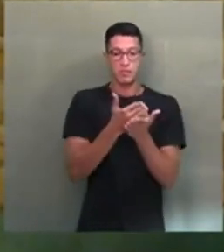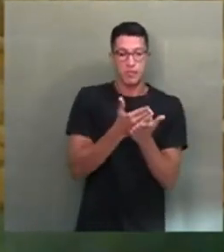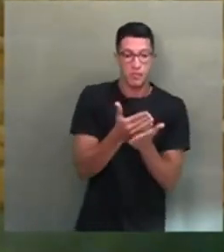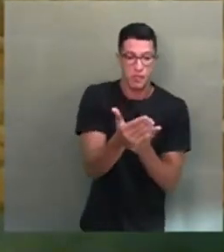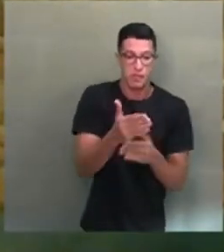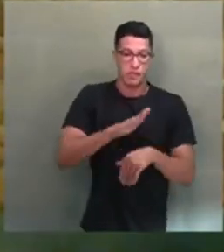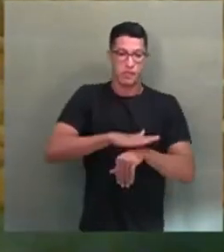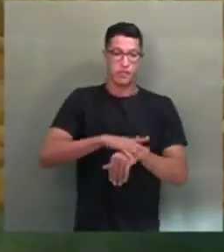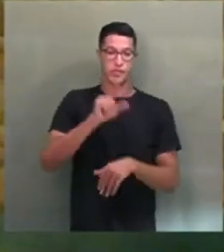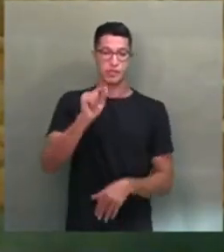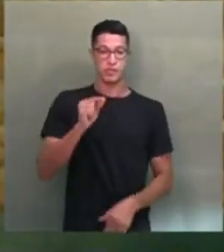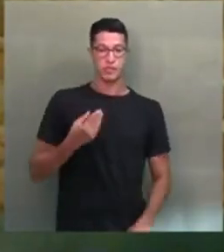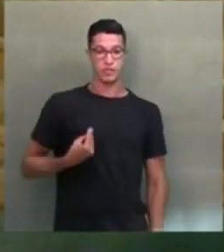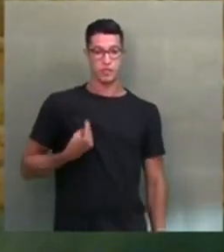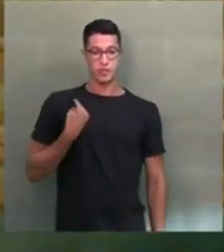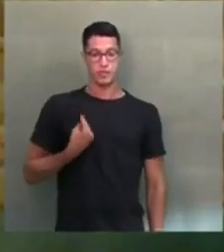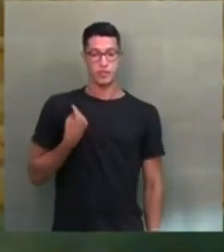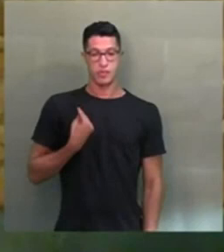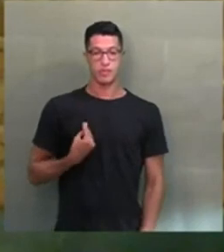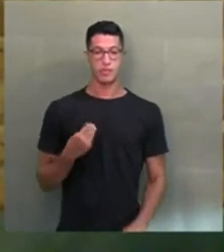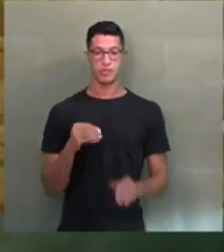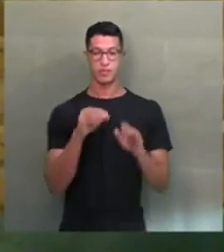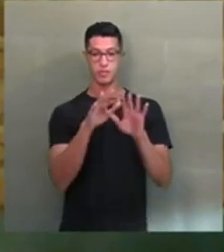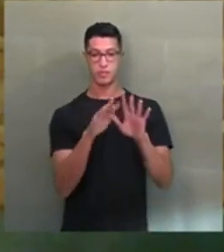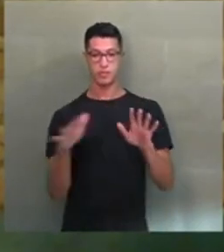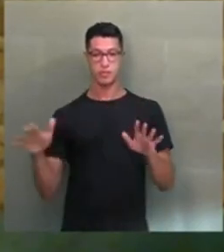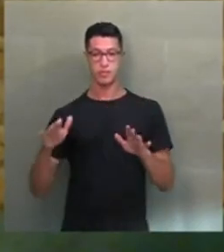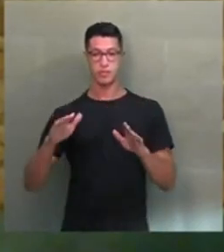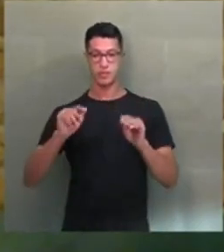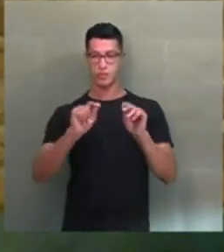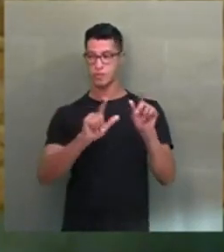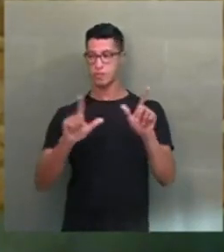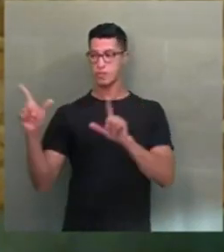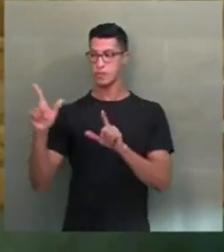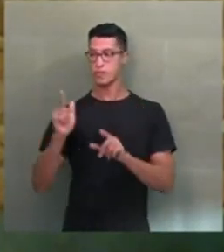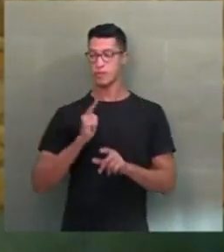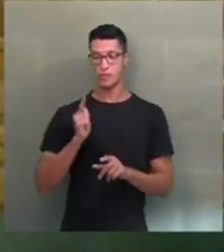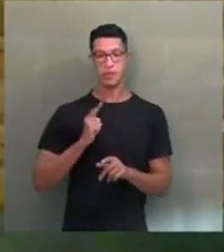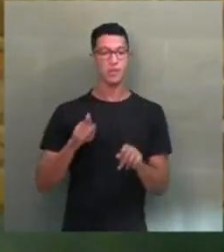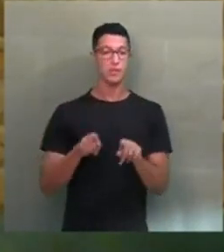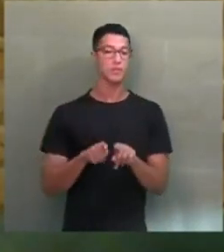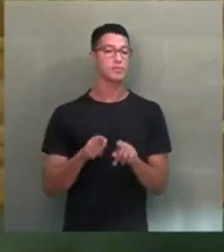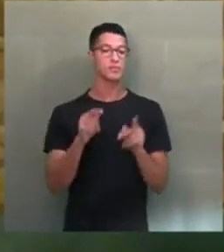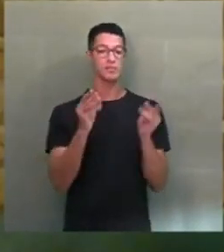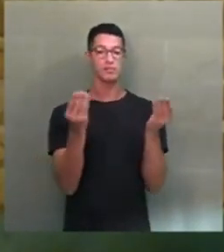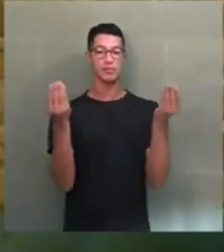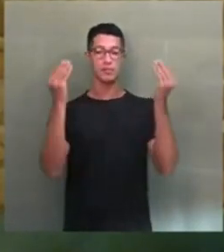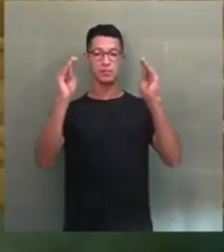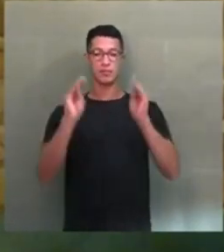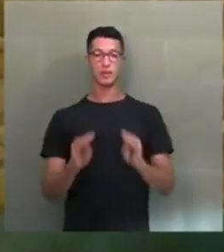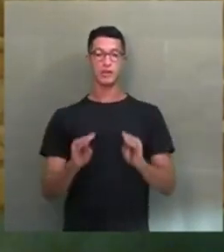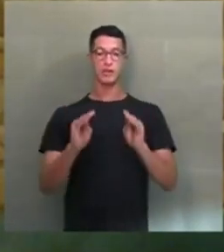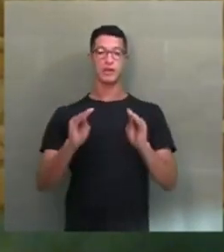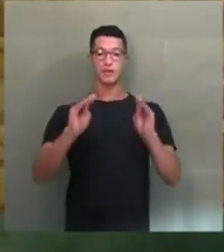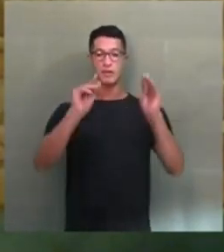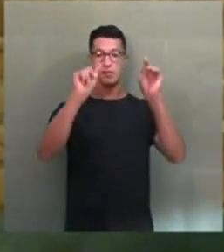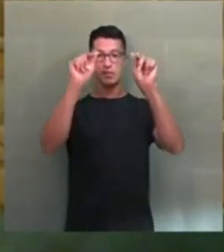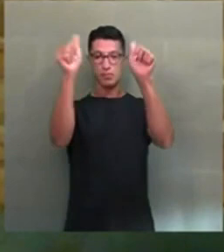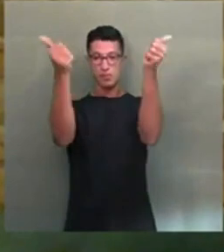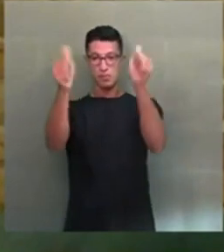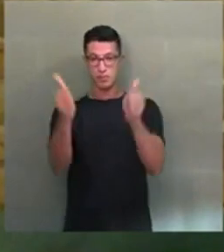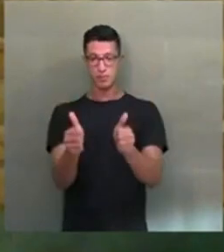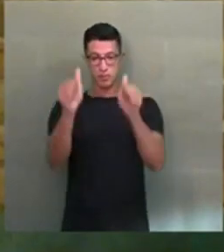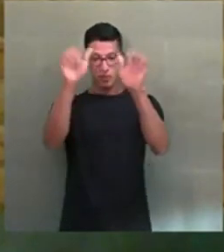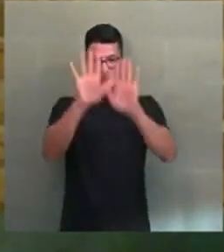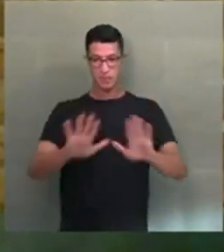fazer com que o vivo dos meios sonoros e imagéticos fosse transposto para os meios e